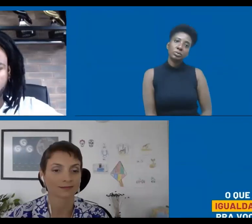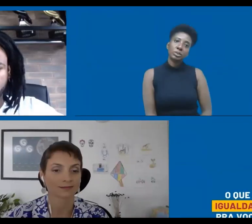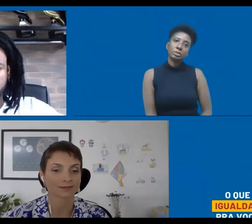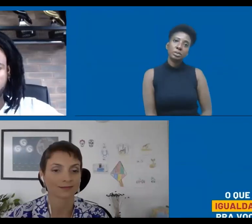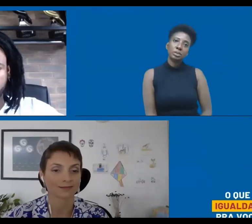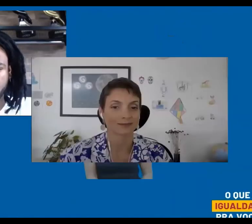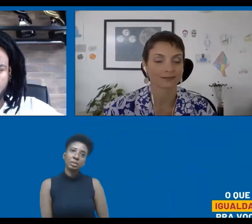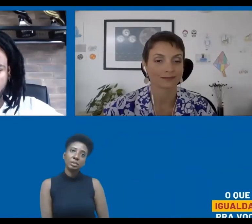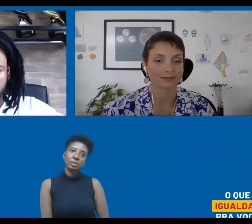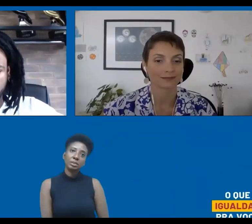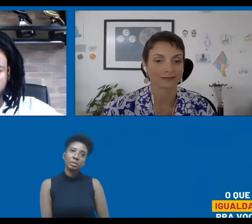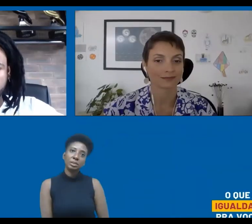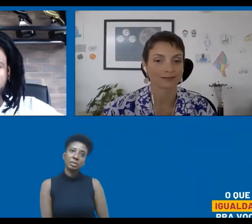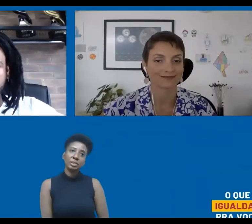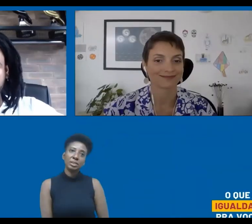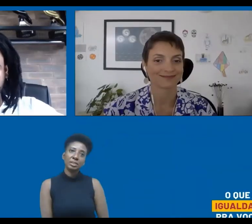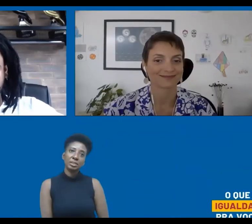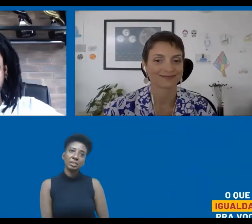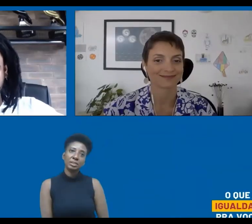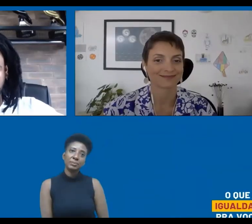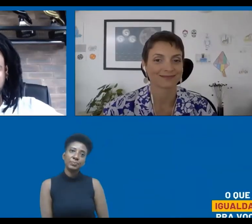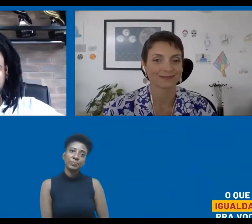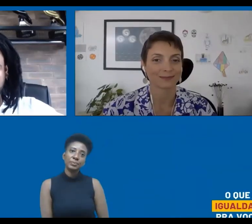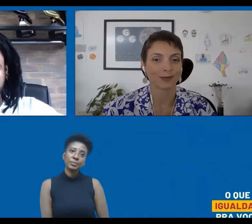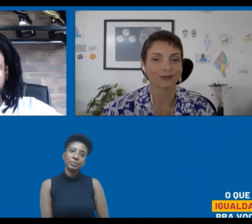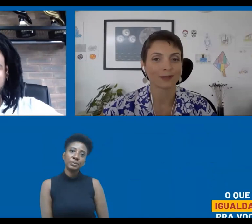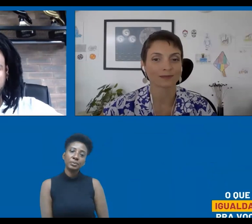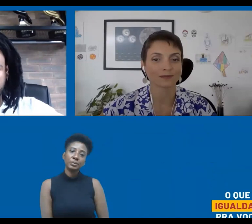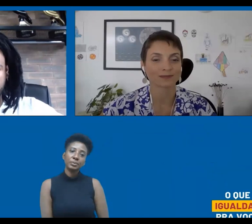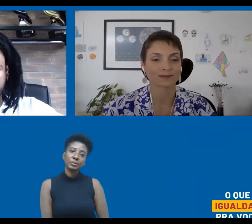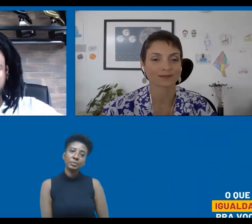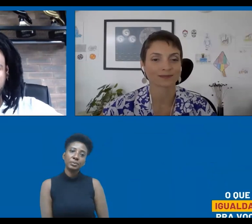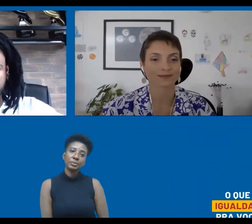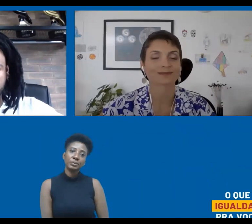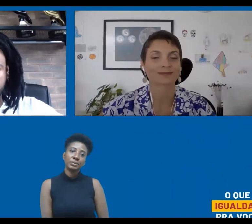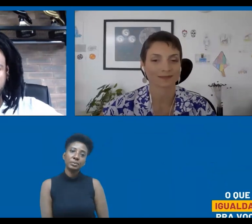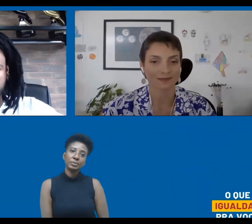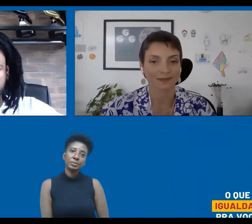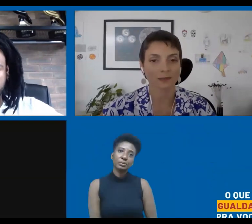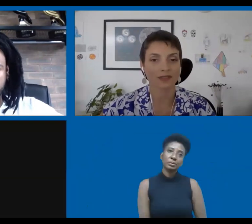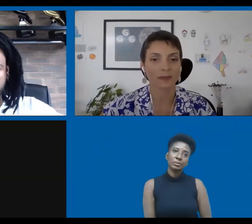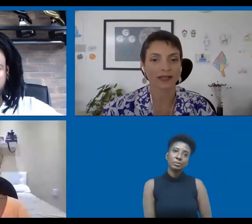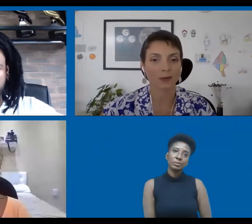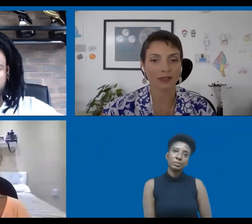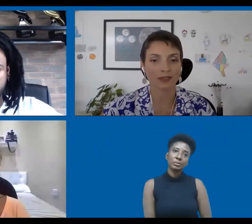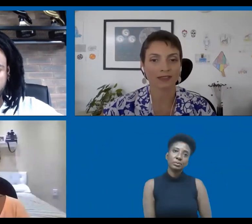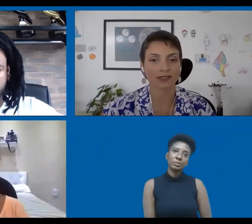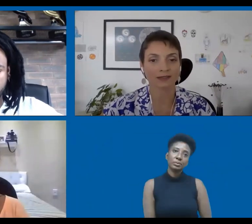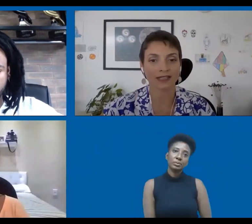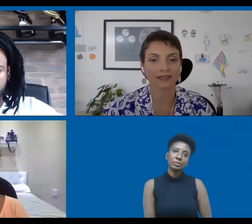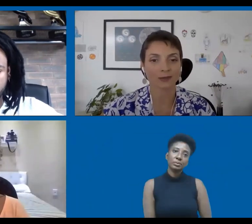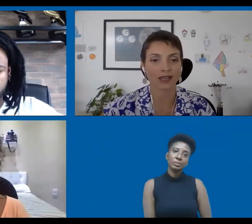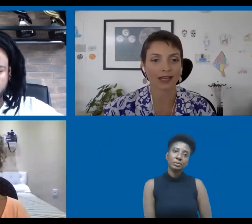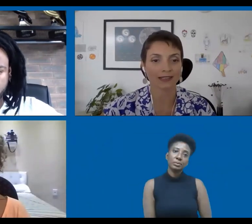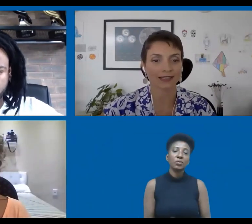Ela está tentando voltar lá. que eu vou dar uma leve risada. Vamos esperar um pouquinho,